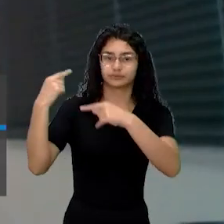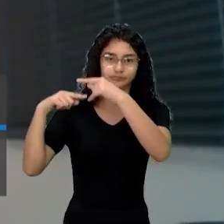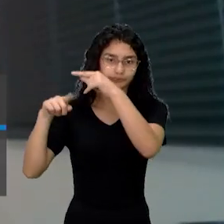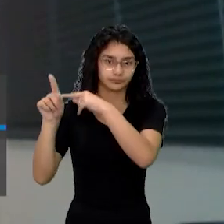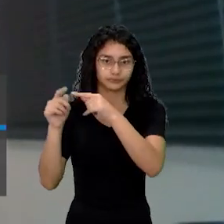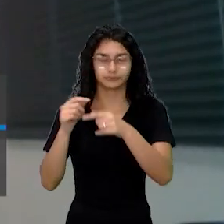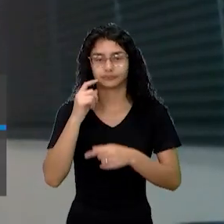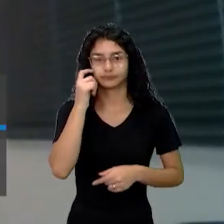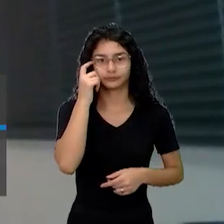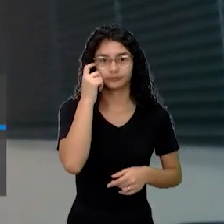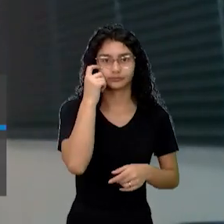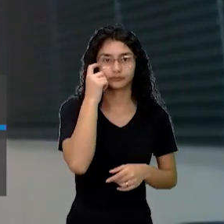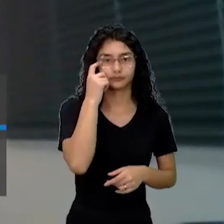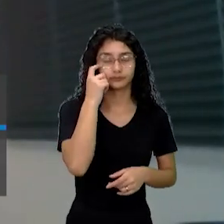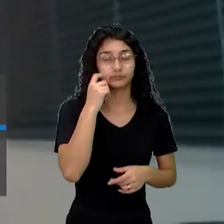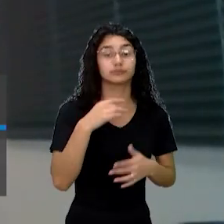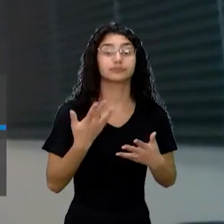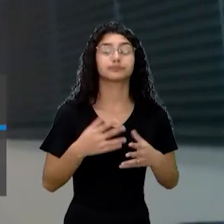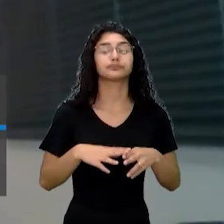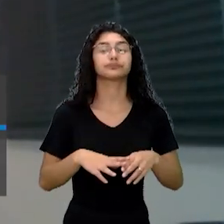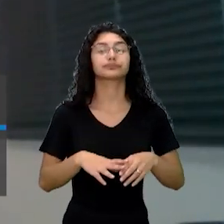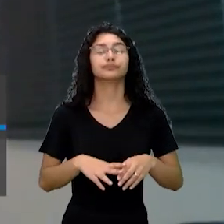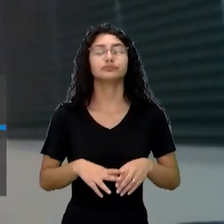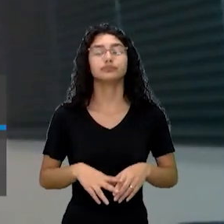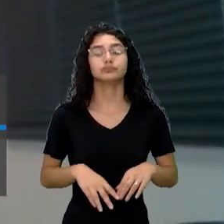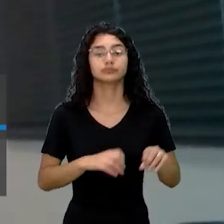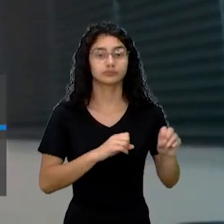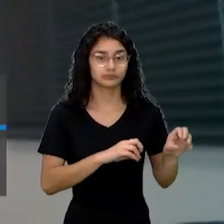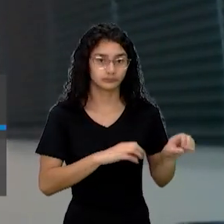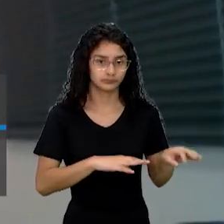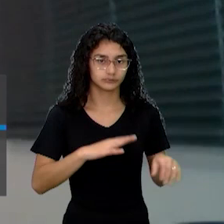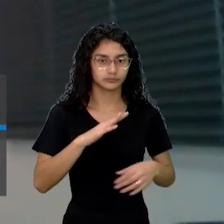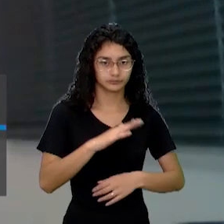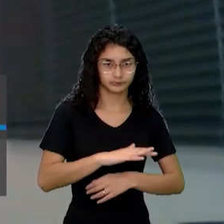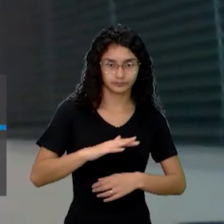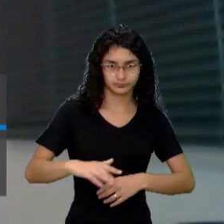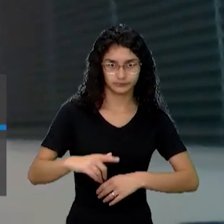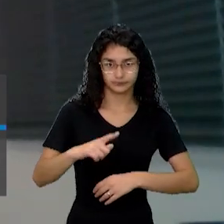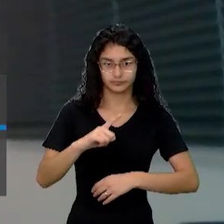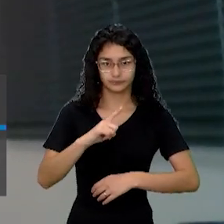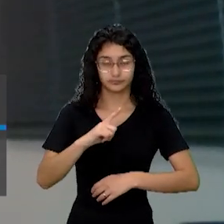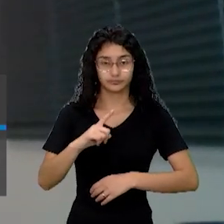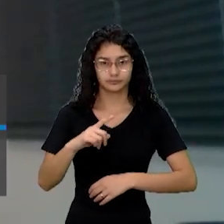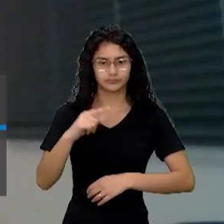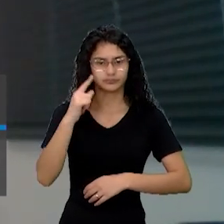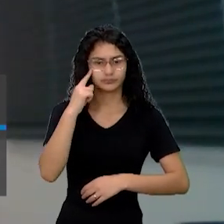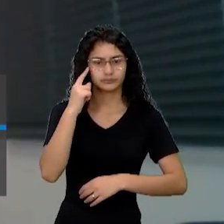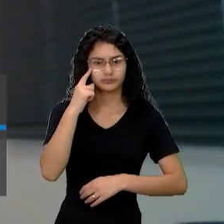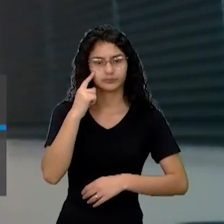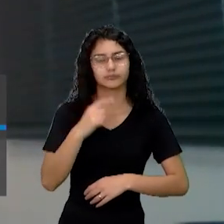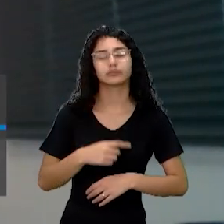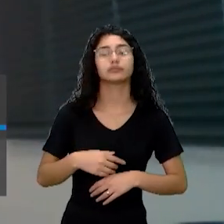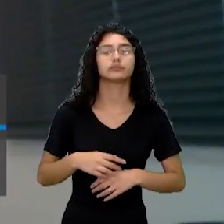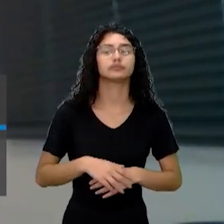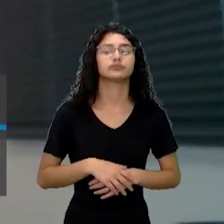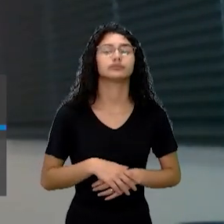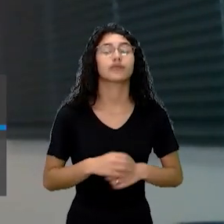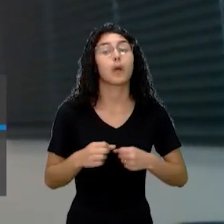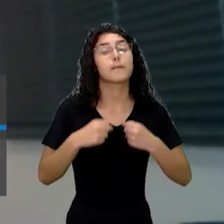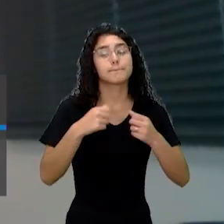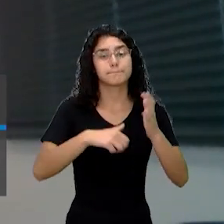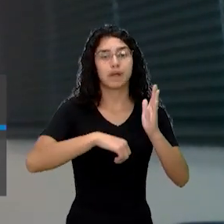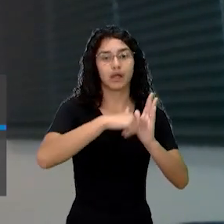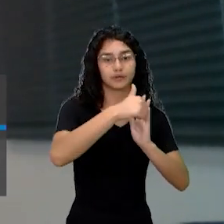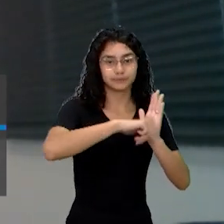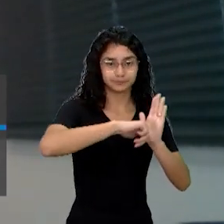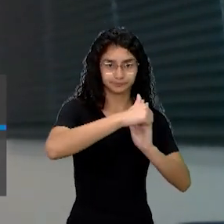do esperado. Na educação infantil, a gente pensa em comportamentos de precocidade. Então, a gente pode fazer uma